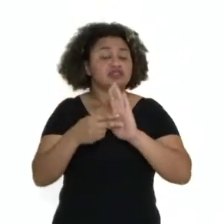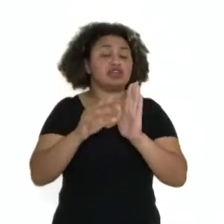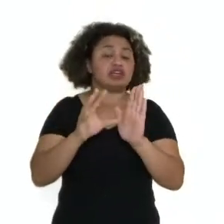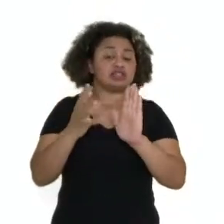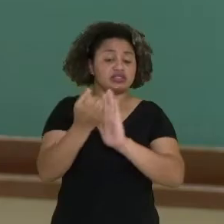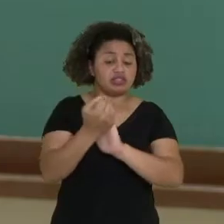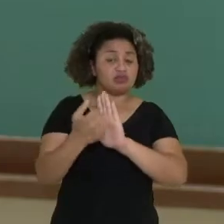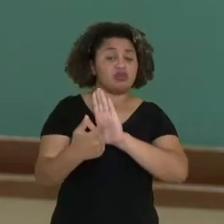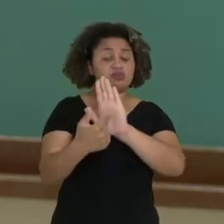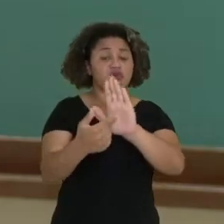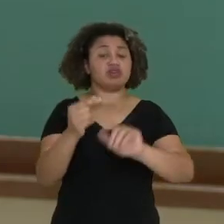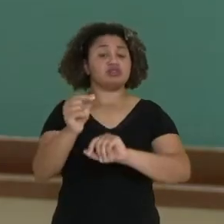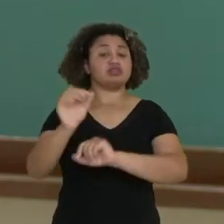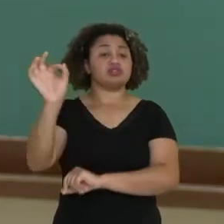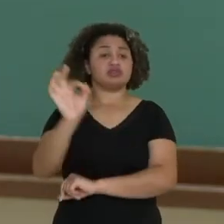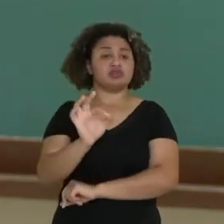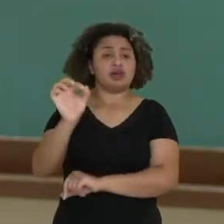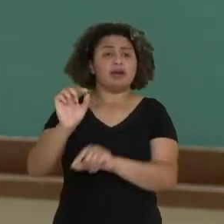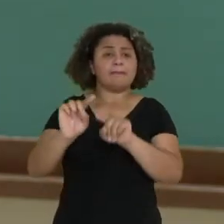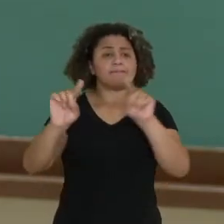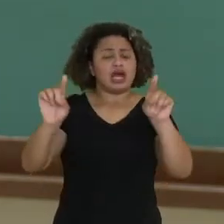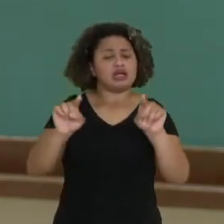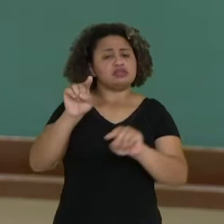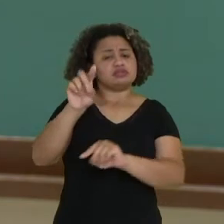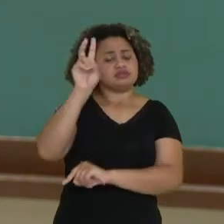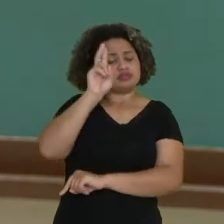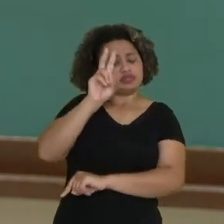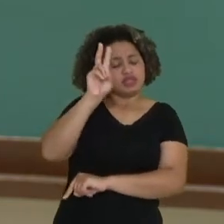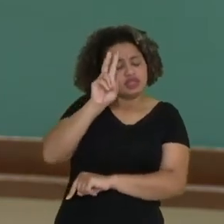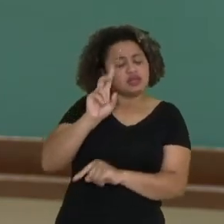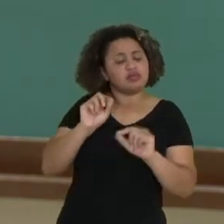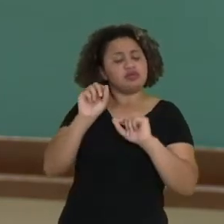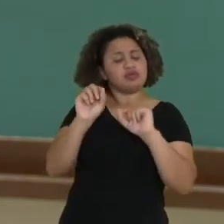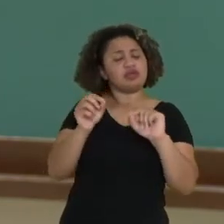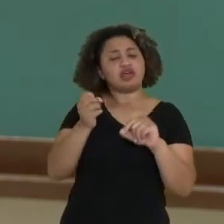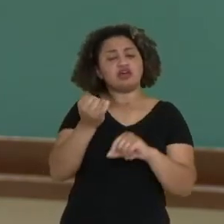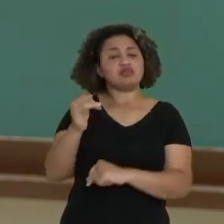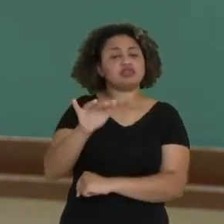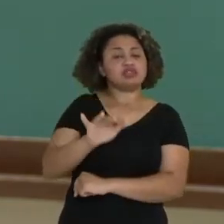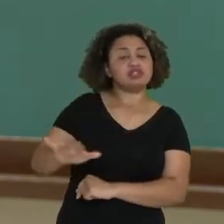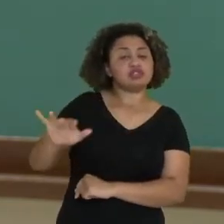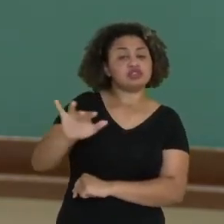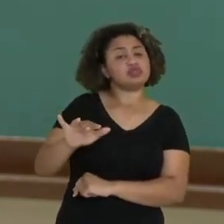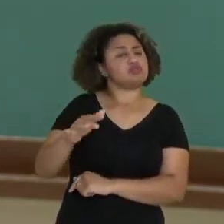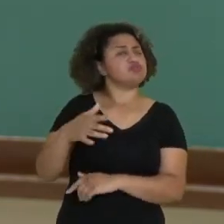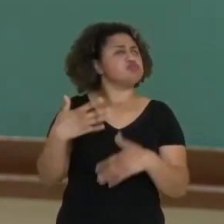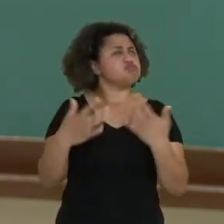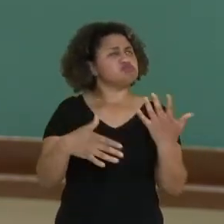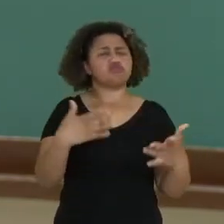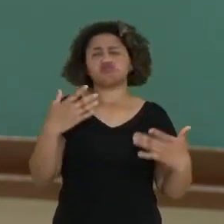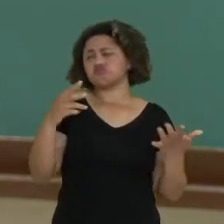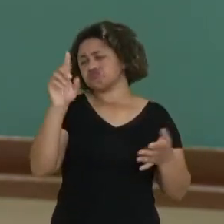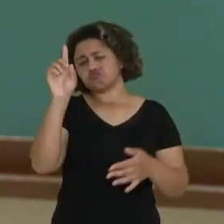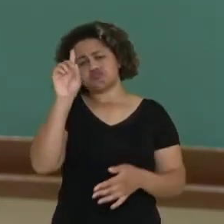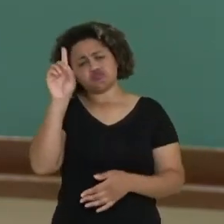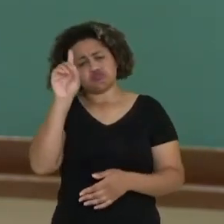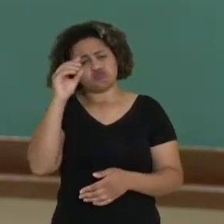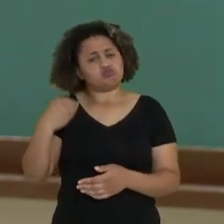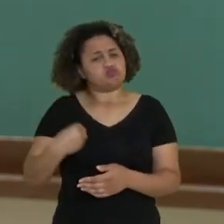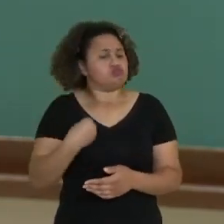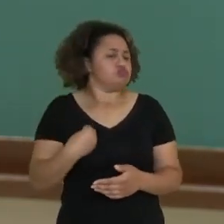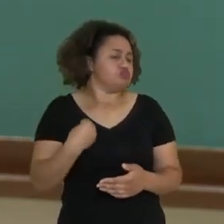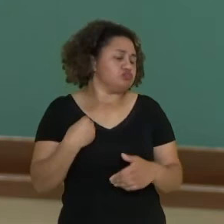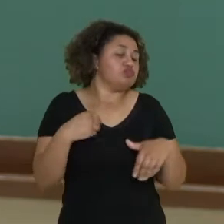porcentagem. Mas você se recorda ou lembra de alguma situação do seu dia a dia onde